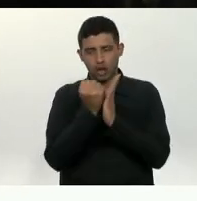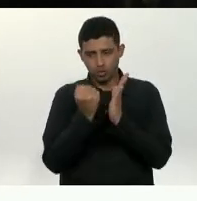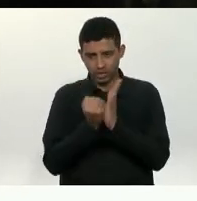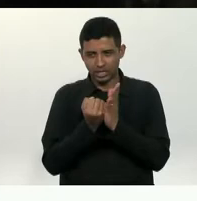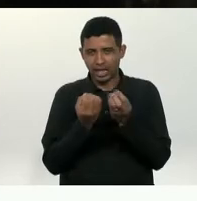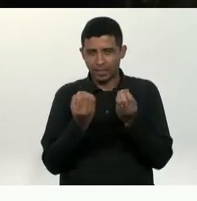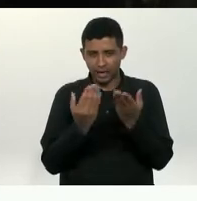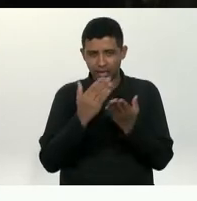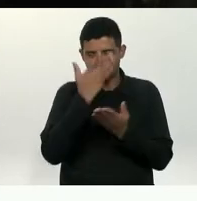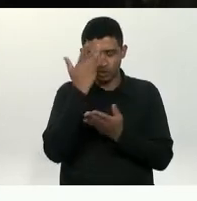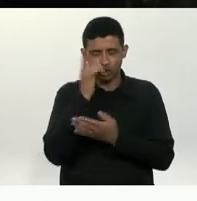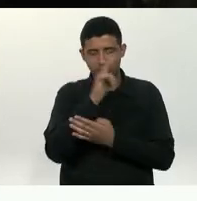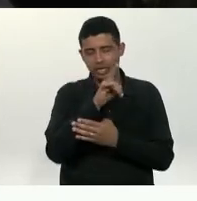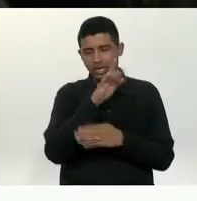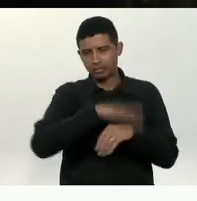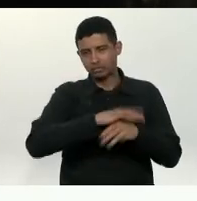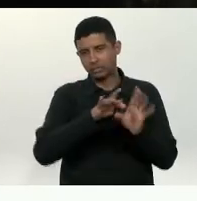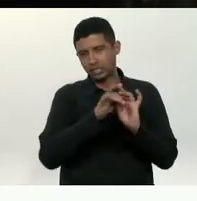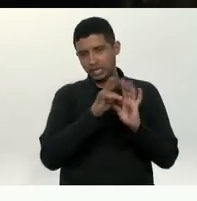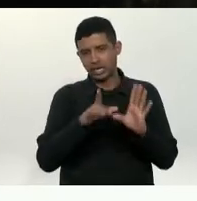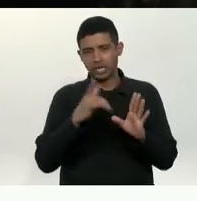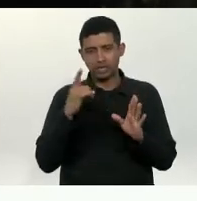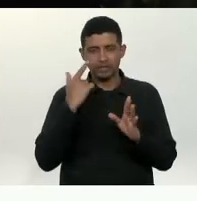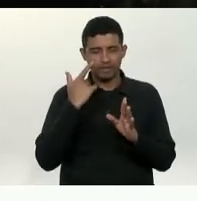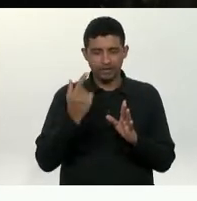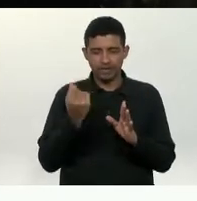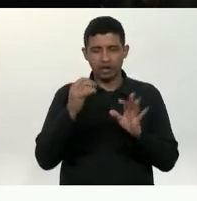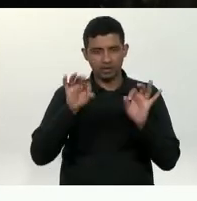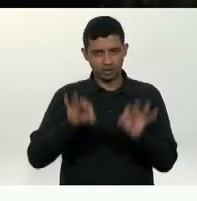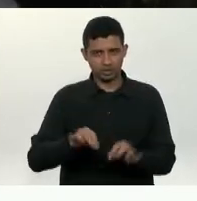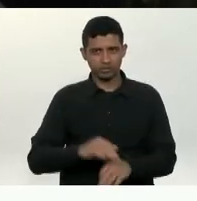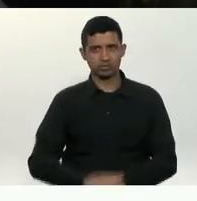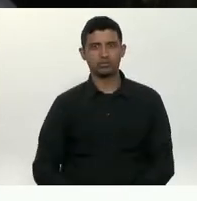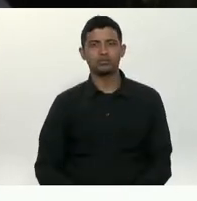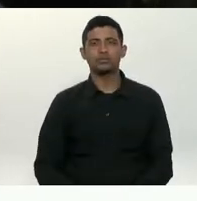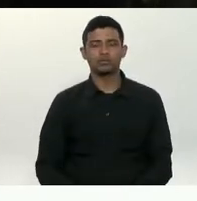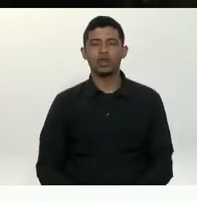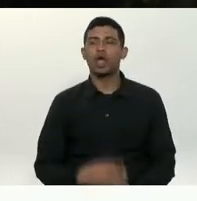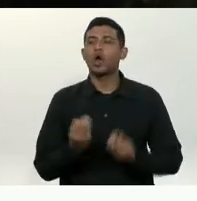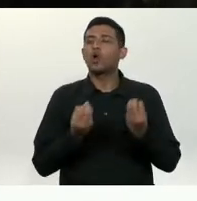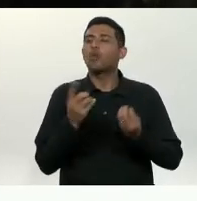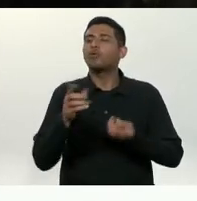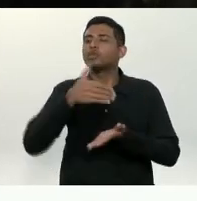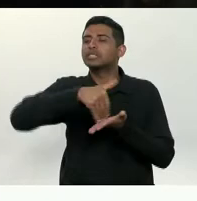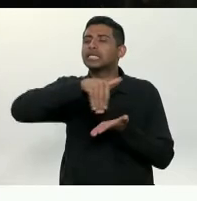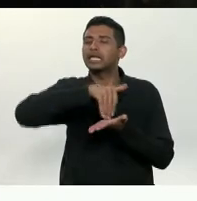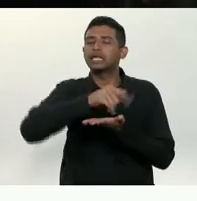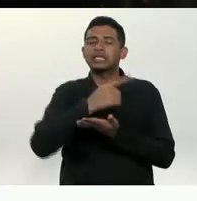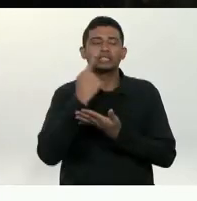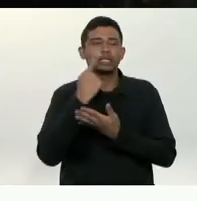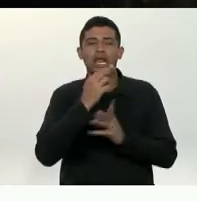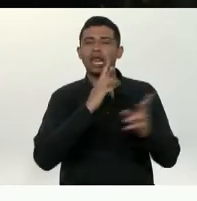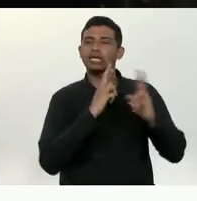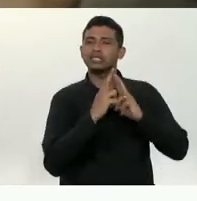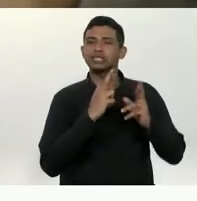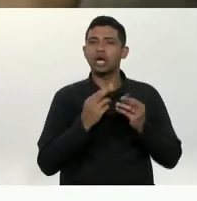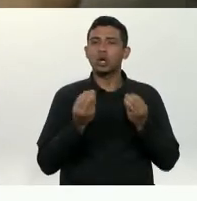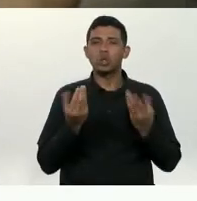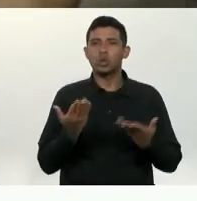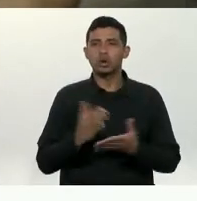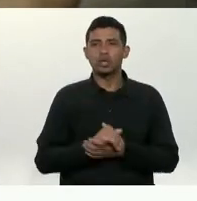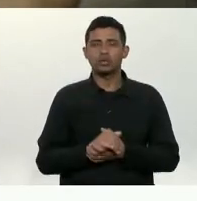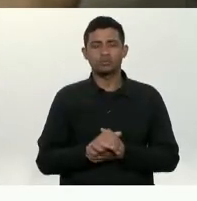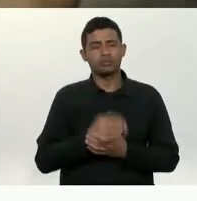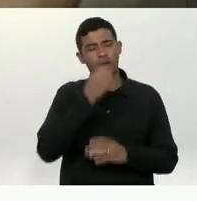Ok. Como é que é a relação hoje do governo do Estado, da sua secretaria, com a NATO? É boa? Boa. É extremamente